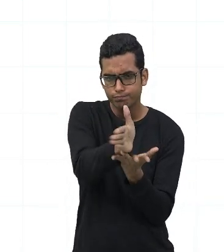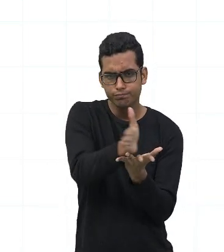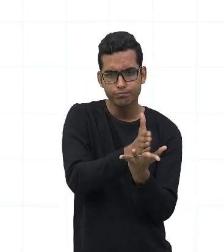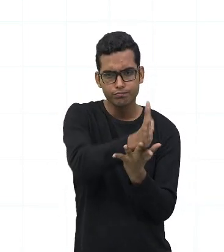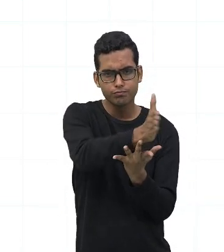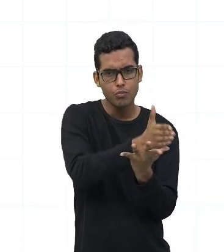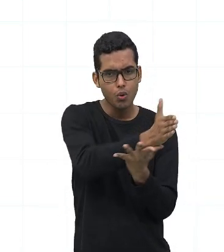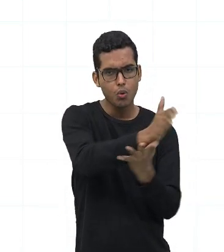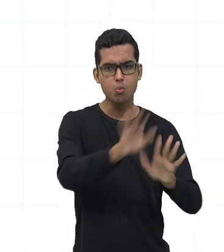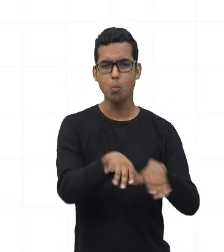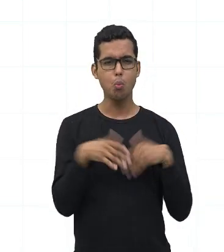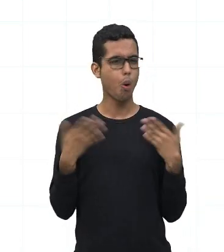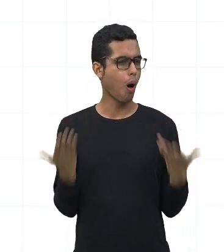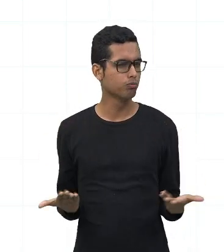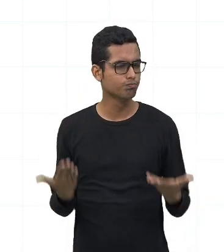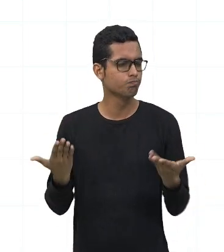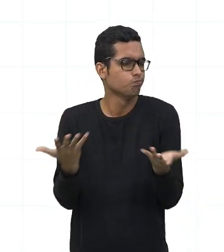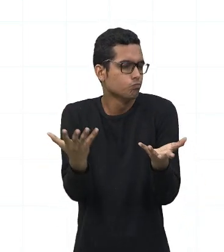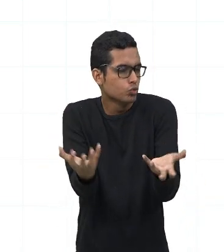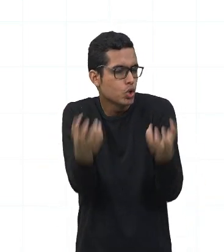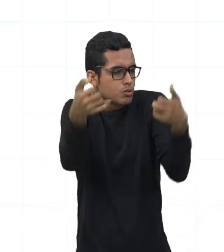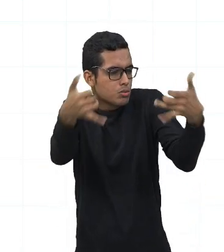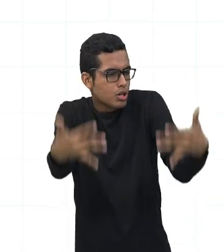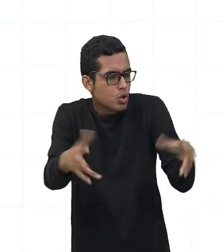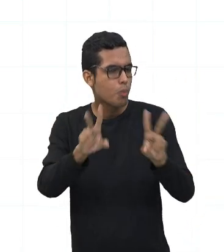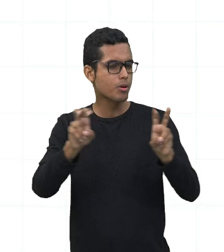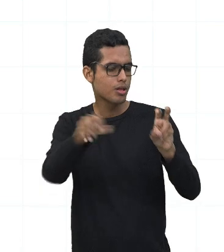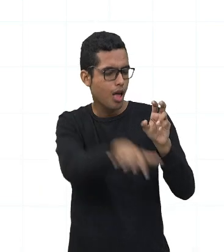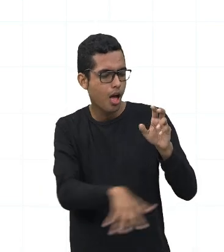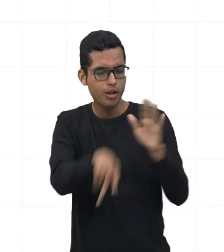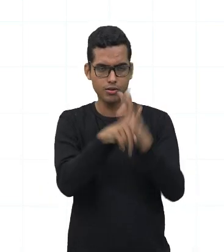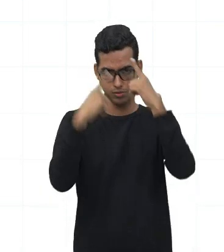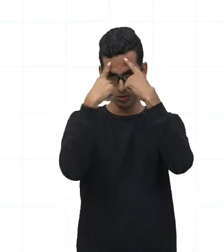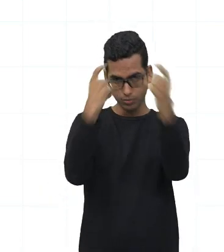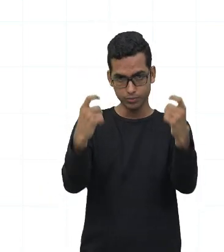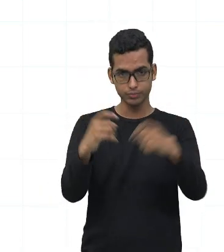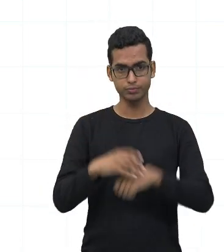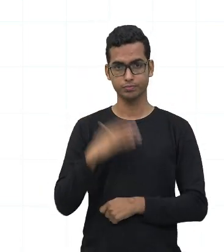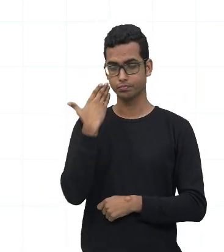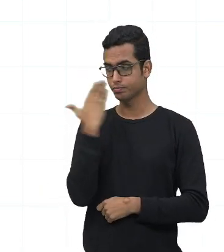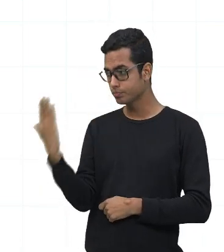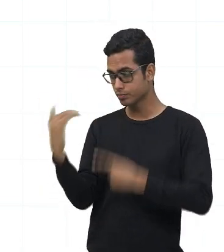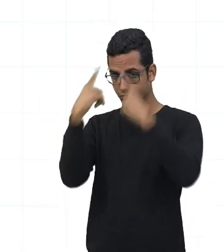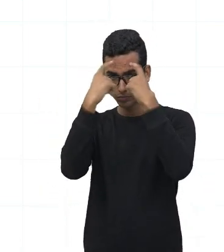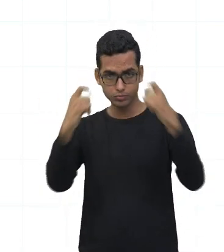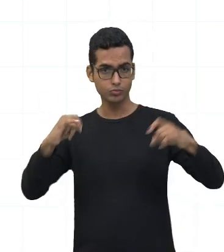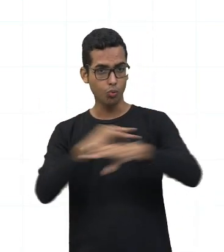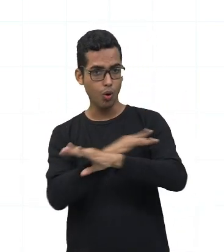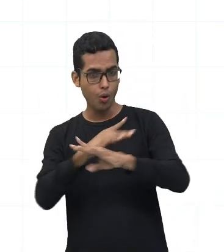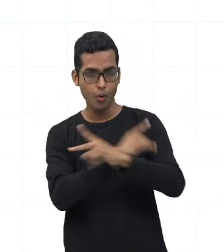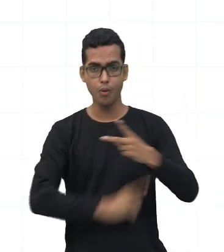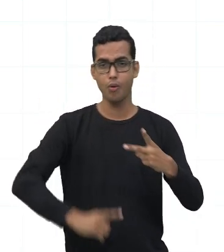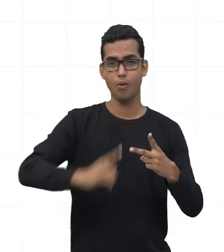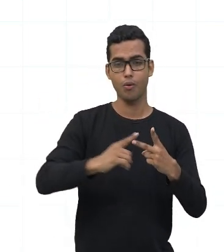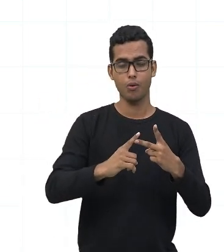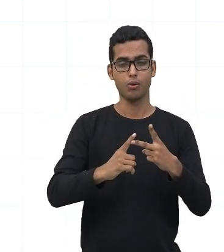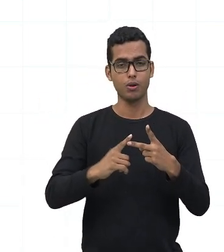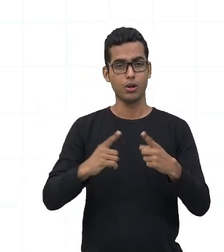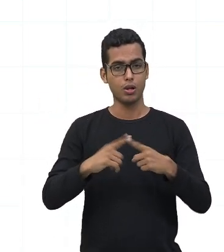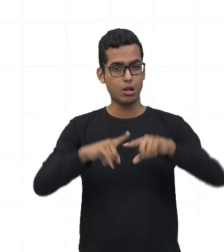O que eu quero falar sobre violência? Temos aí exemplo, violência urbana, com